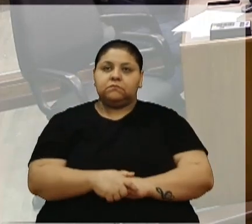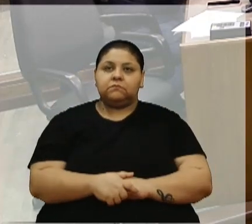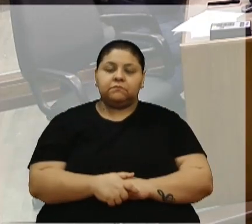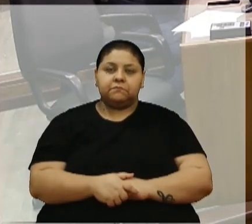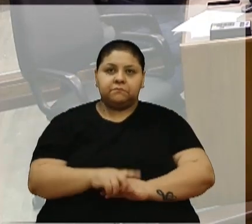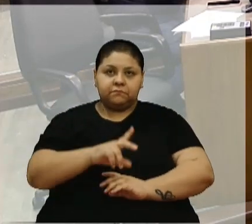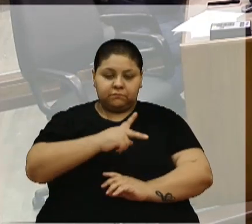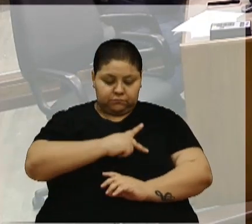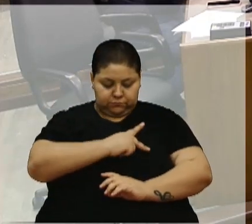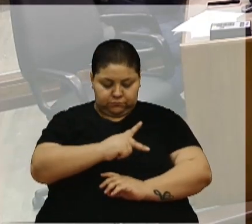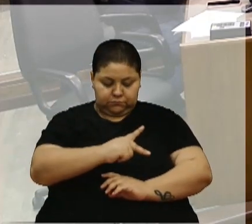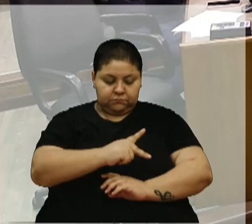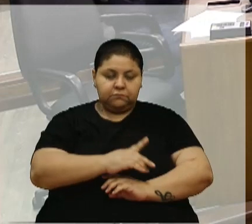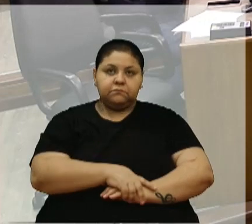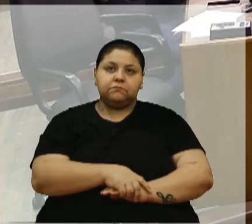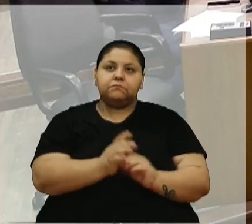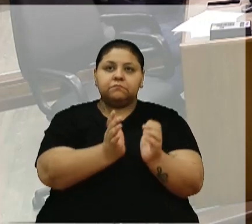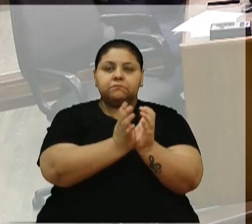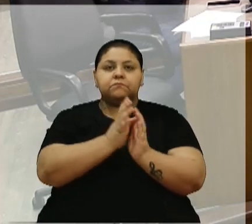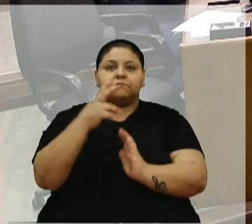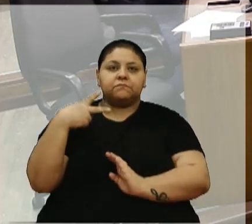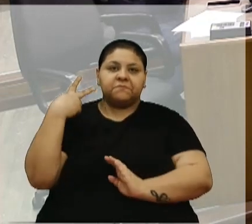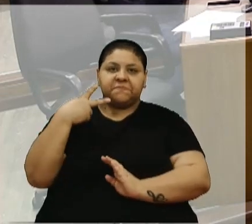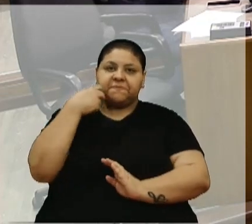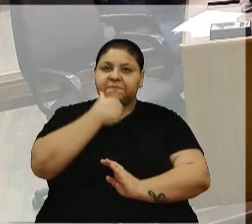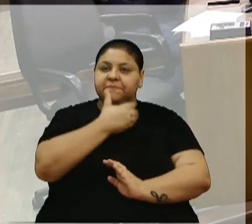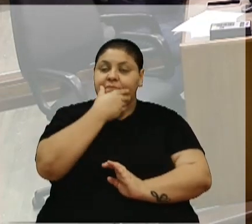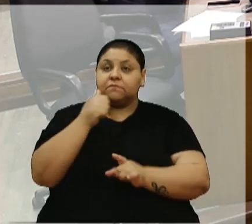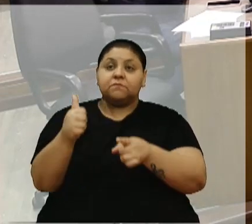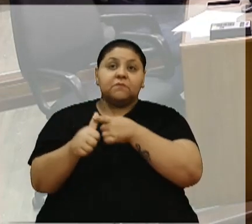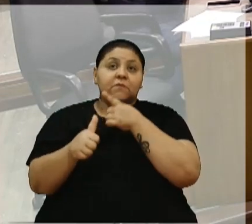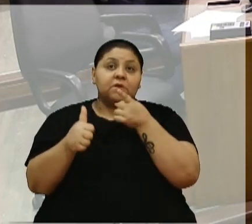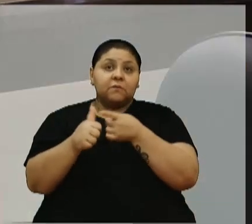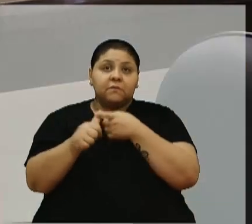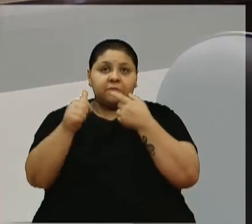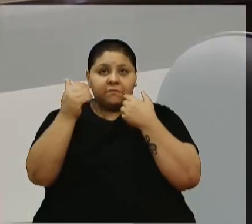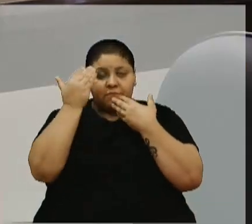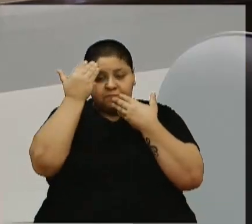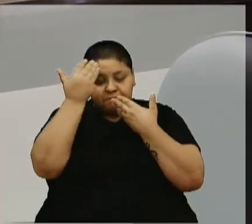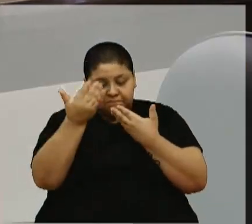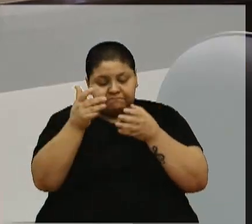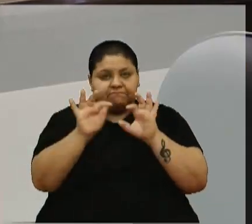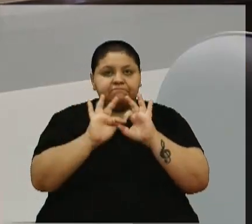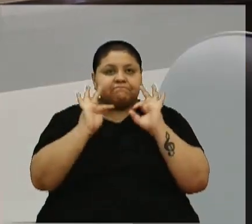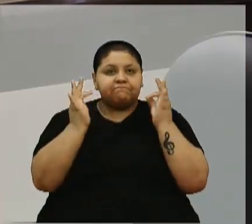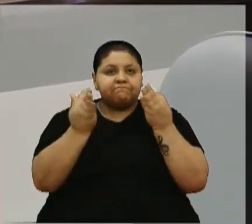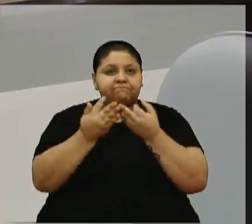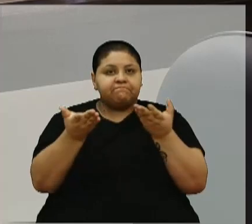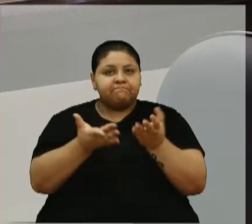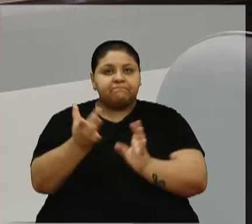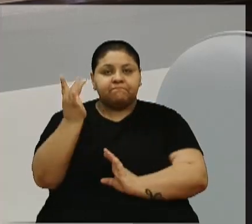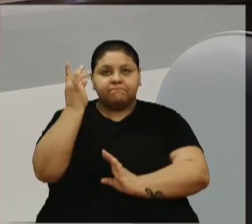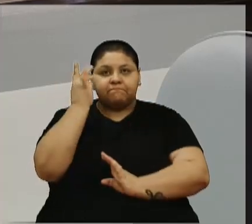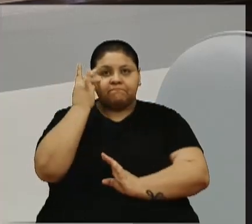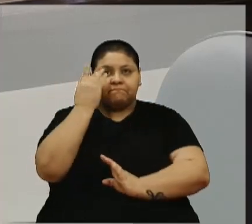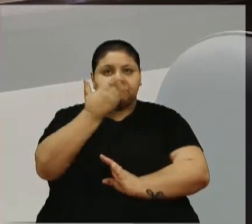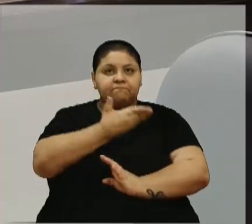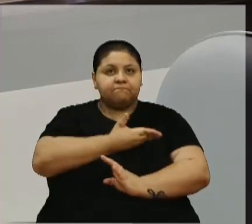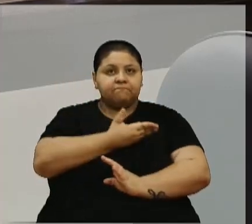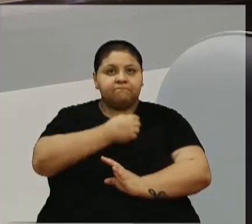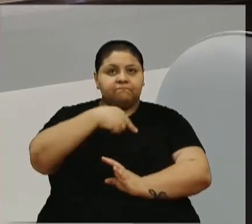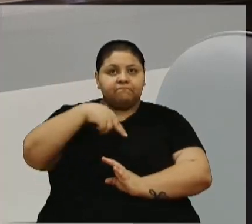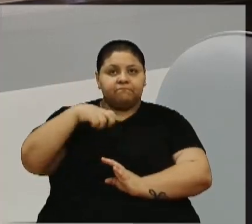Senhora presidente, colegas, vereadoras e vereadoras, primeiramente fazer um agradecimento à família que está aqui, meu amigo